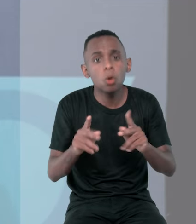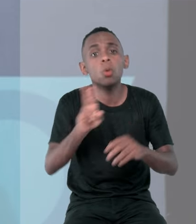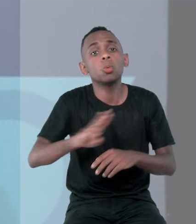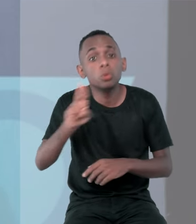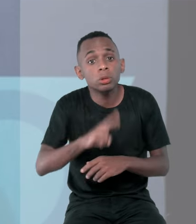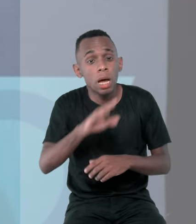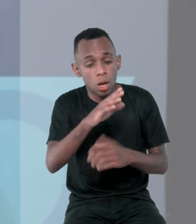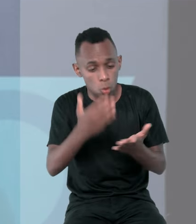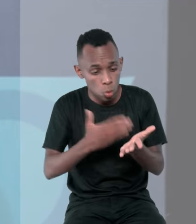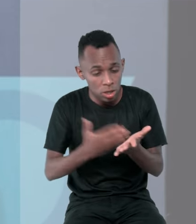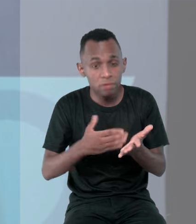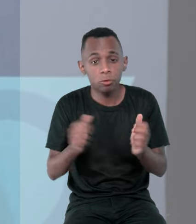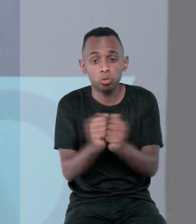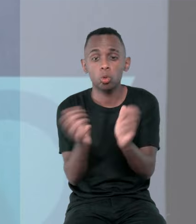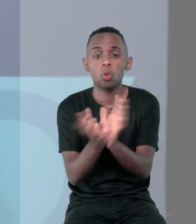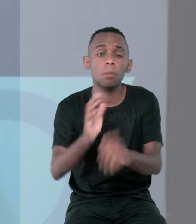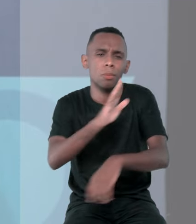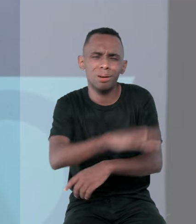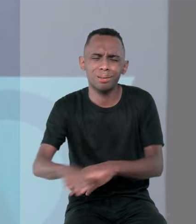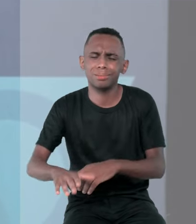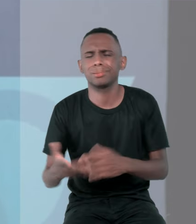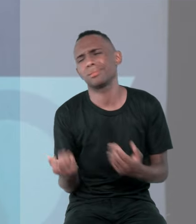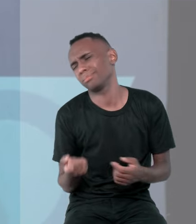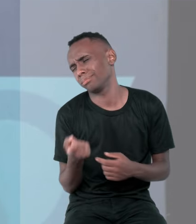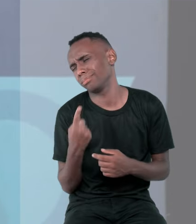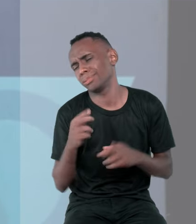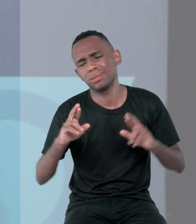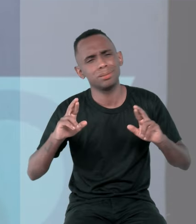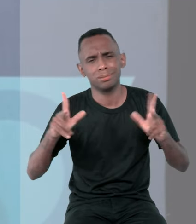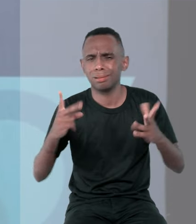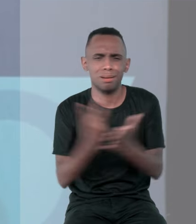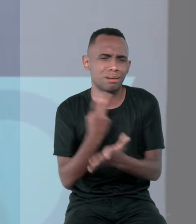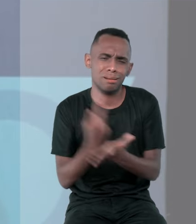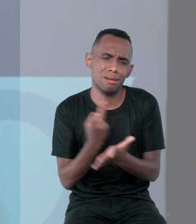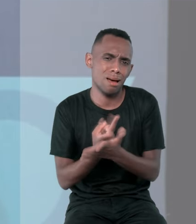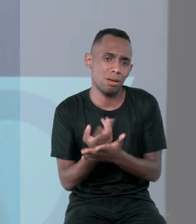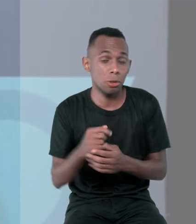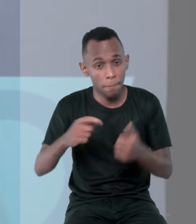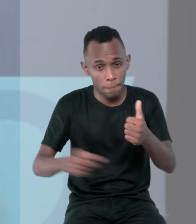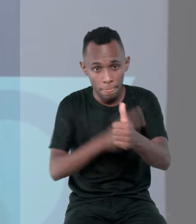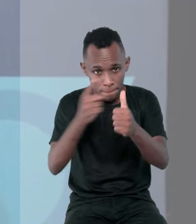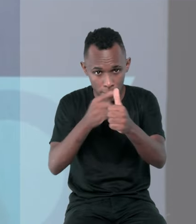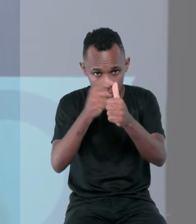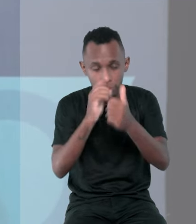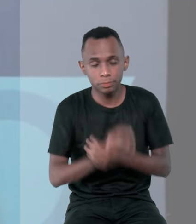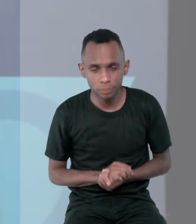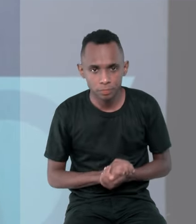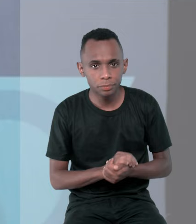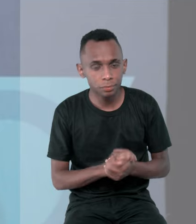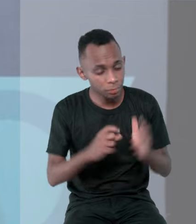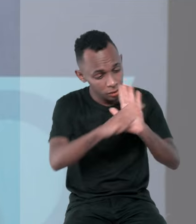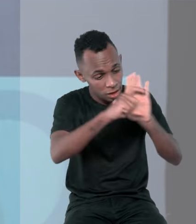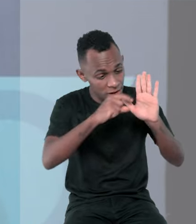crianças. Assim, tudo errado, né? Bom, primeiro, aquele trecho,